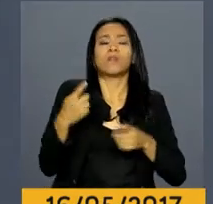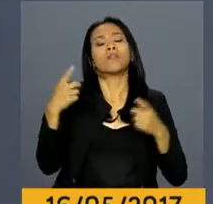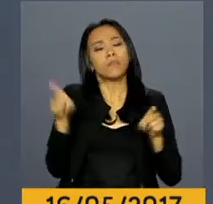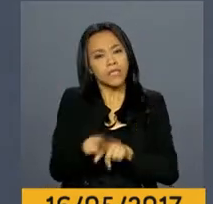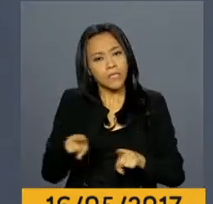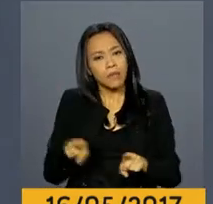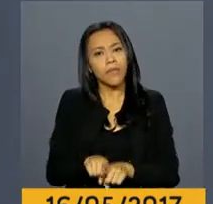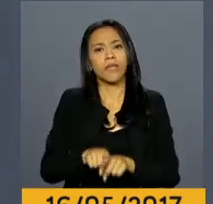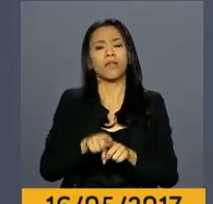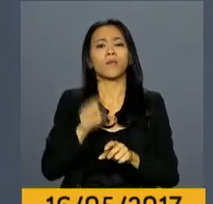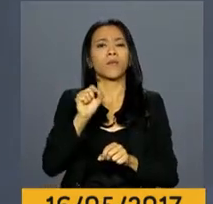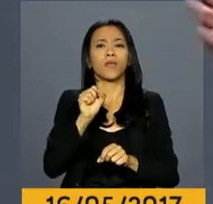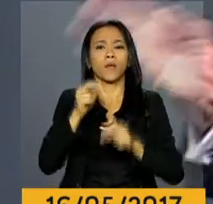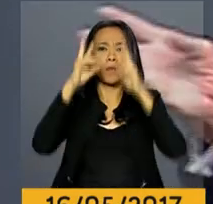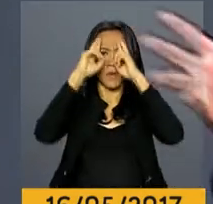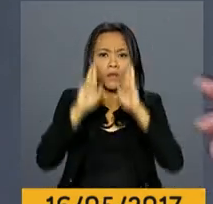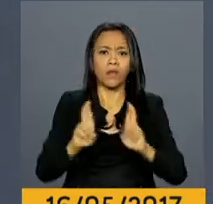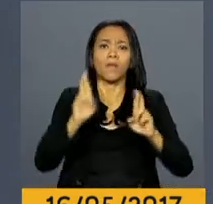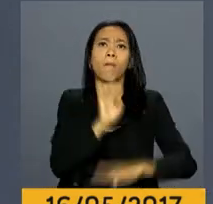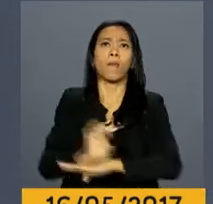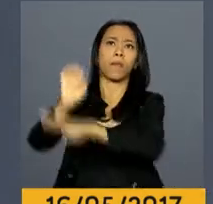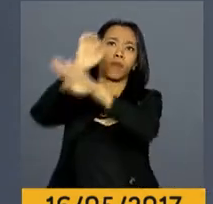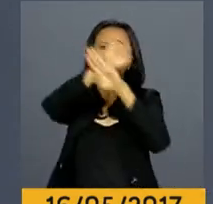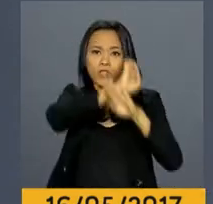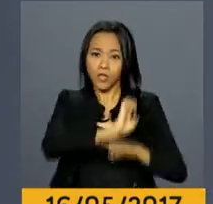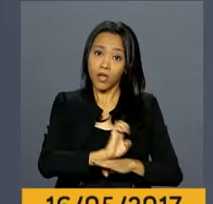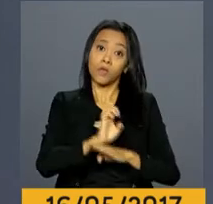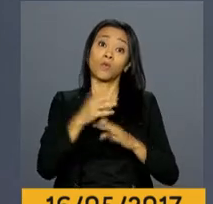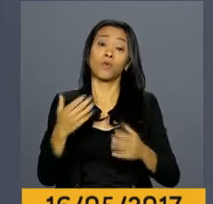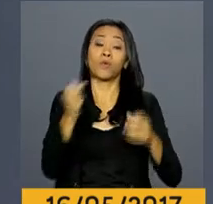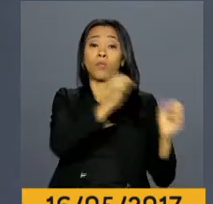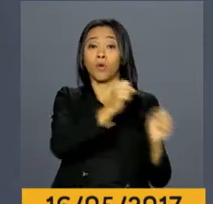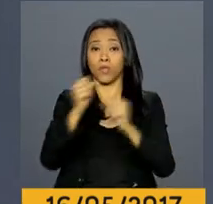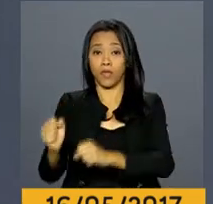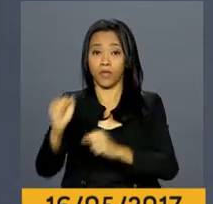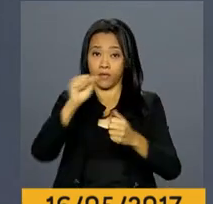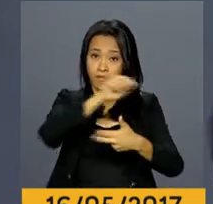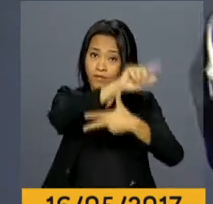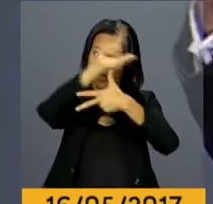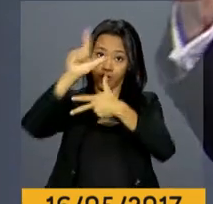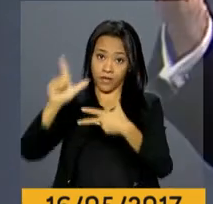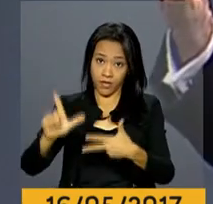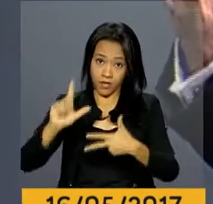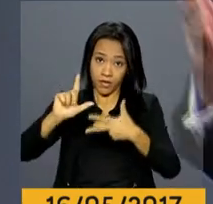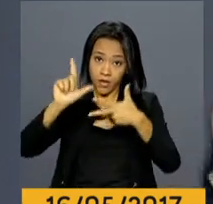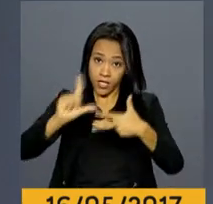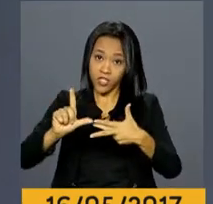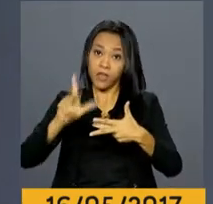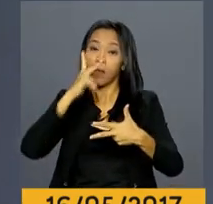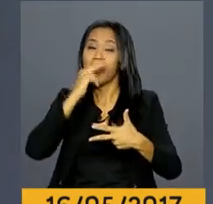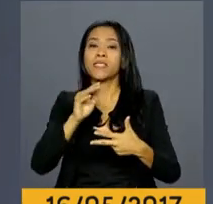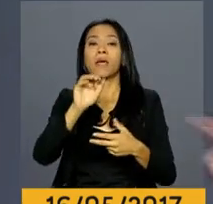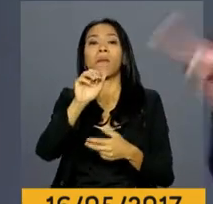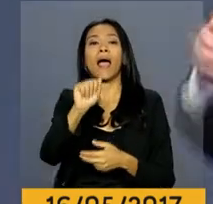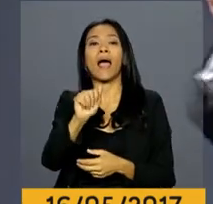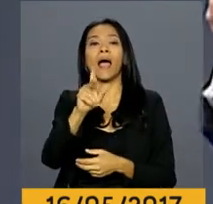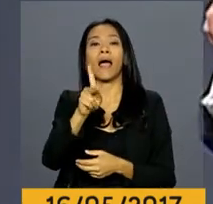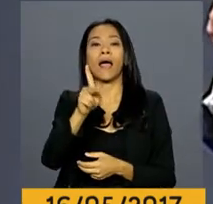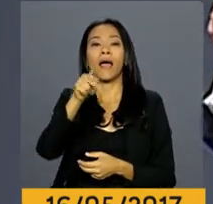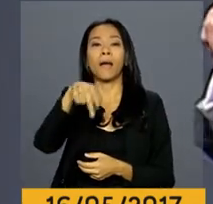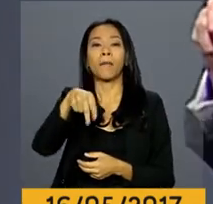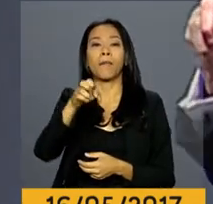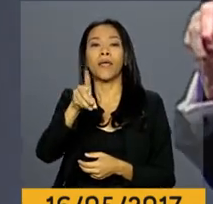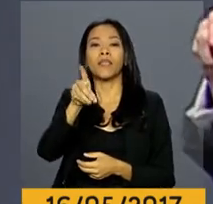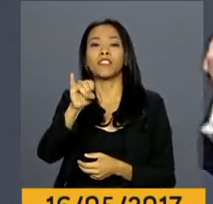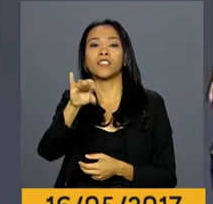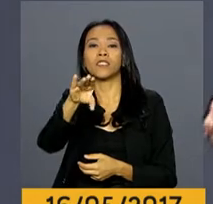distribuição federativa, o legislativo sempre foi considerado, por assim dizer, um apêndice do poder executivo.